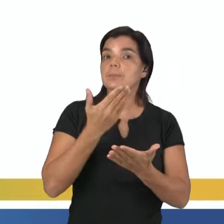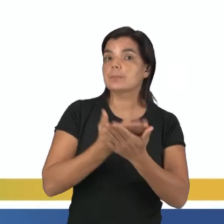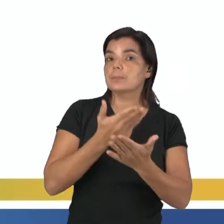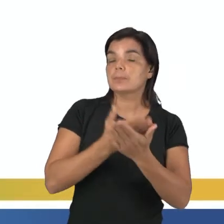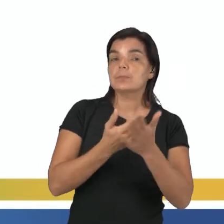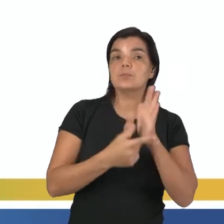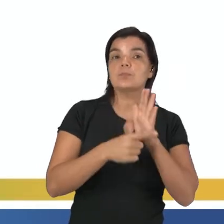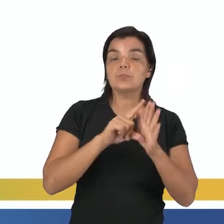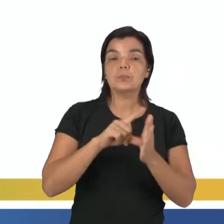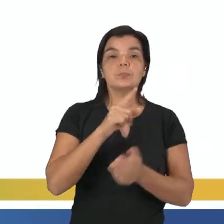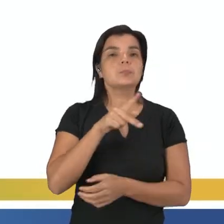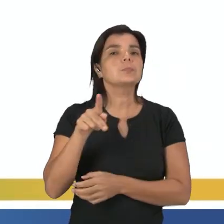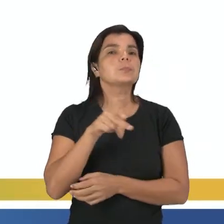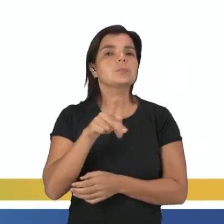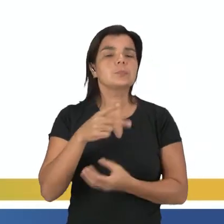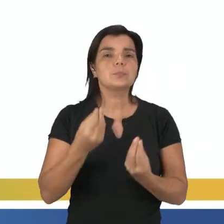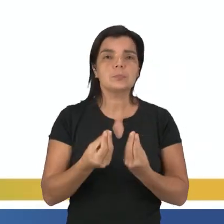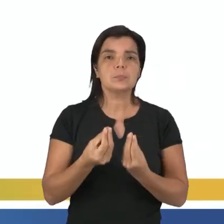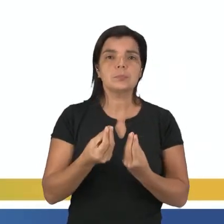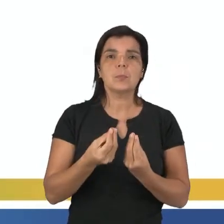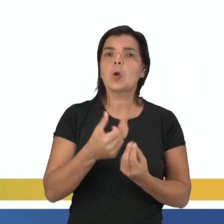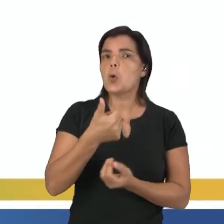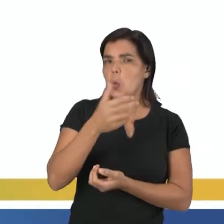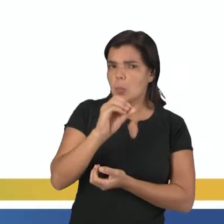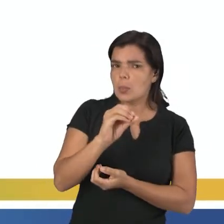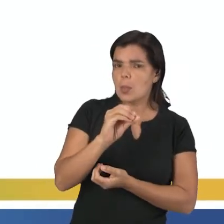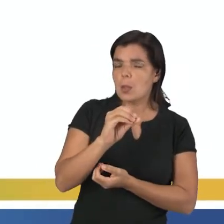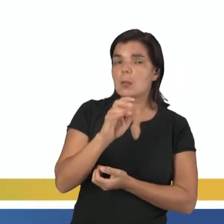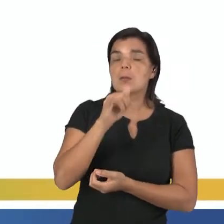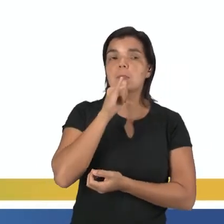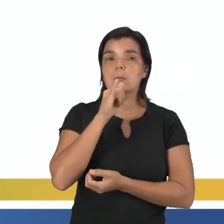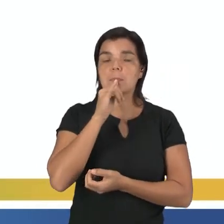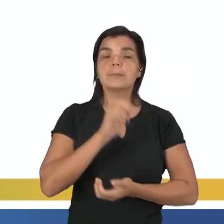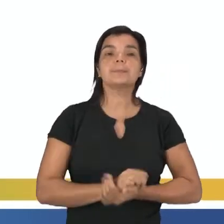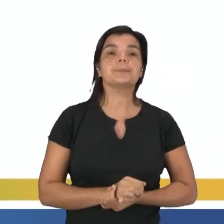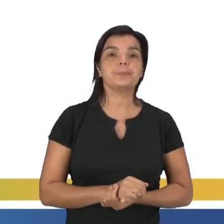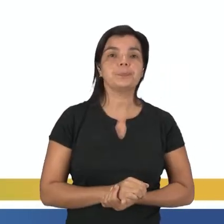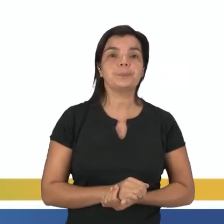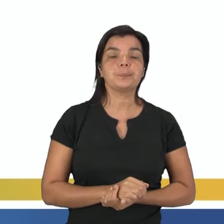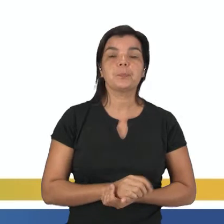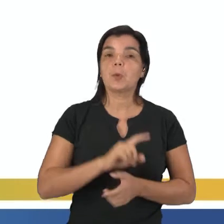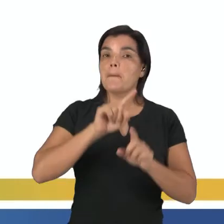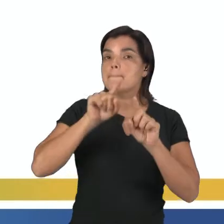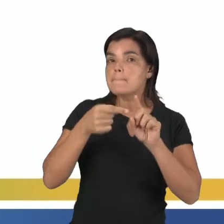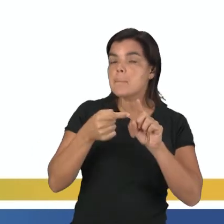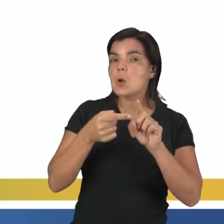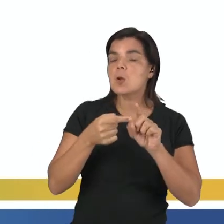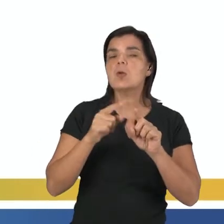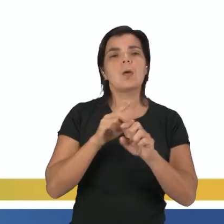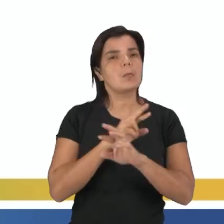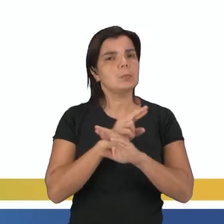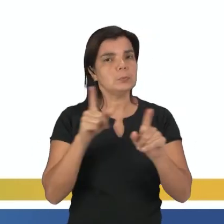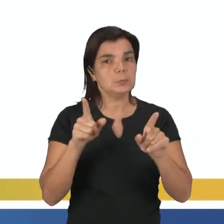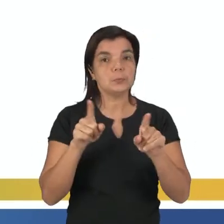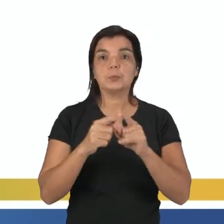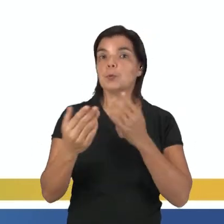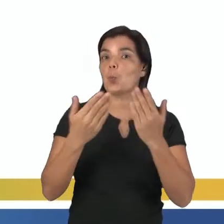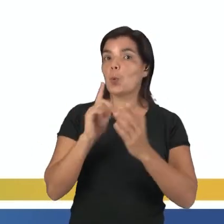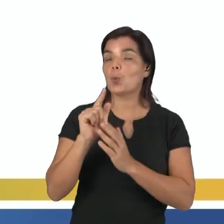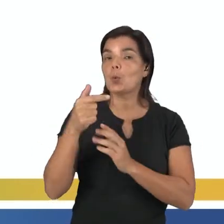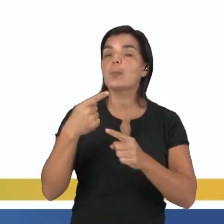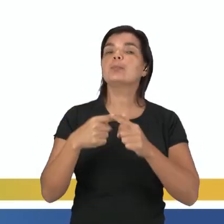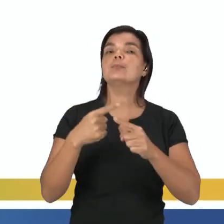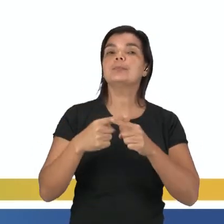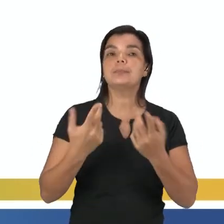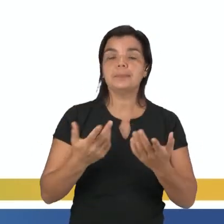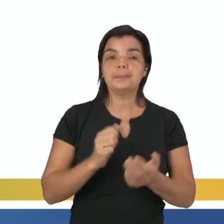anteriores, né? Professor, vou usar a base 10, vou usar, no caso, pular vírgula, você vai ver que ela é um pouco diferente comparando com os outros. Por